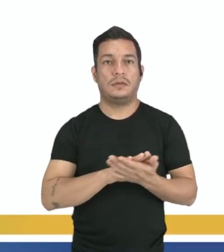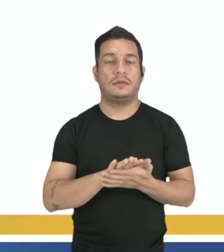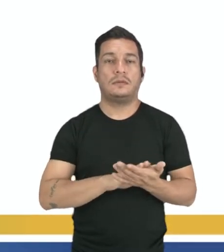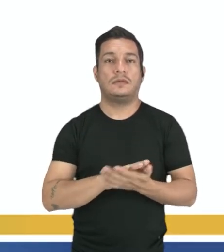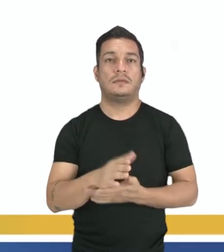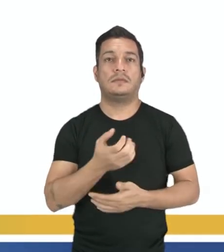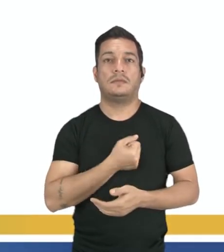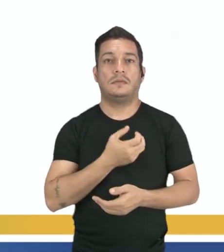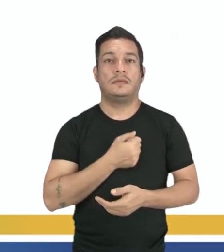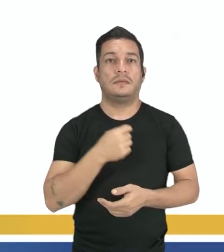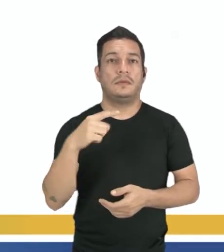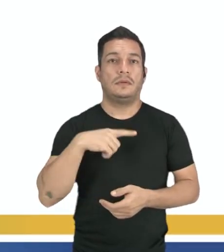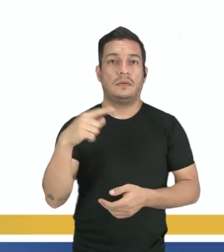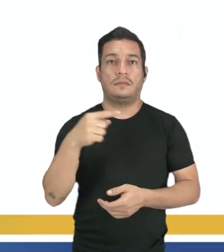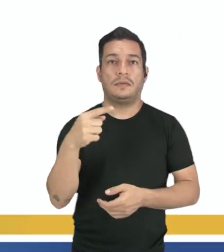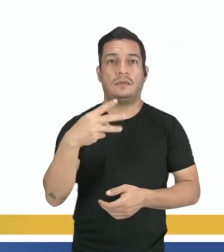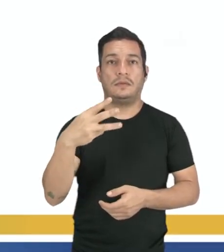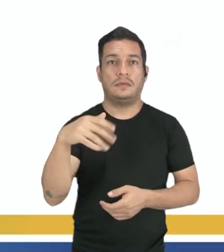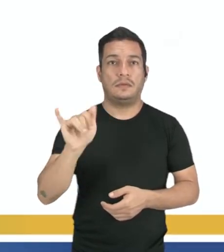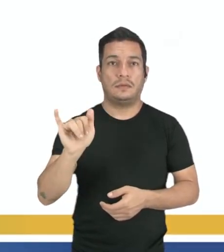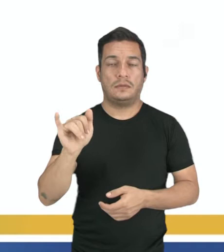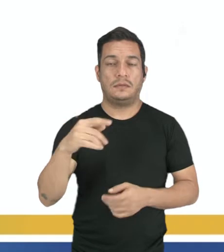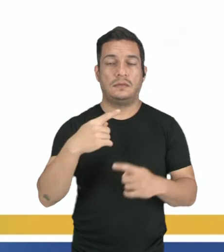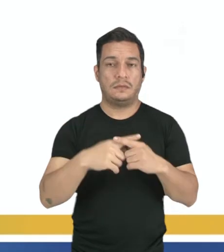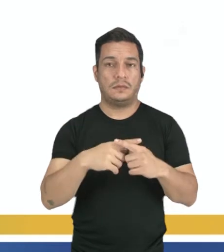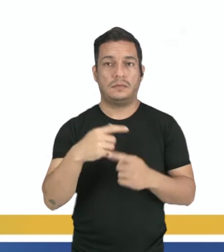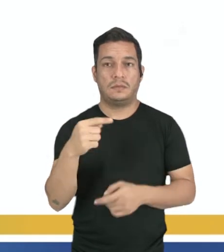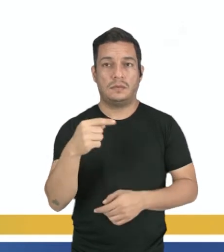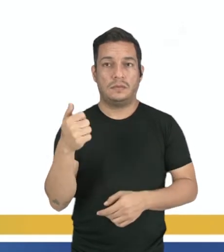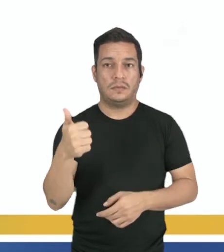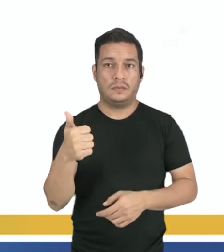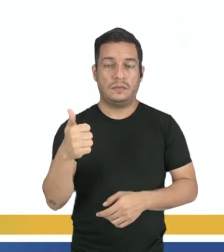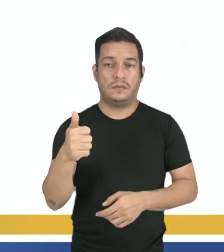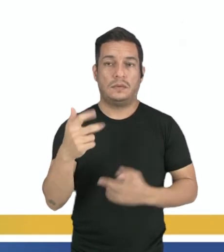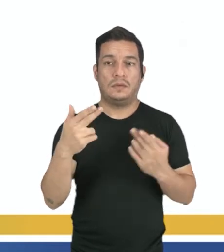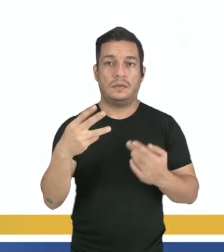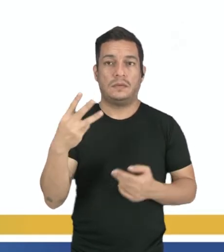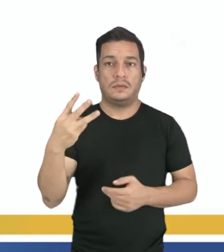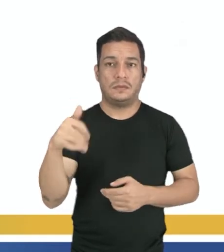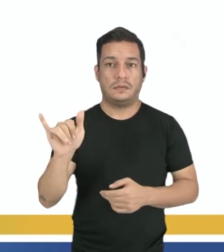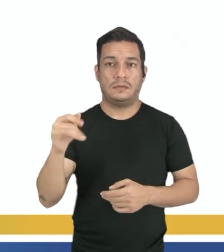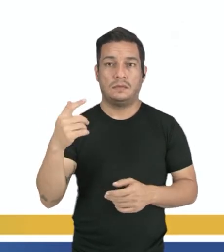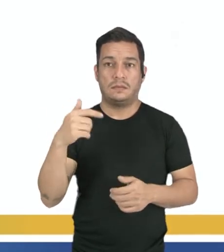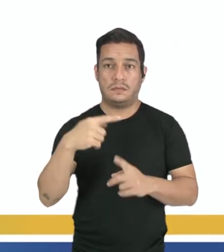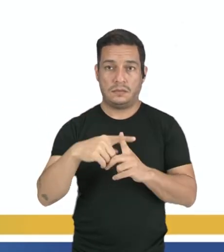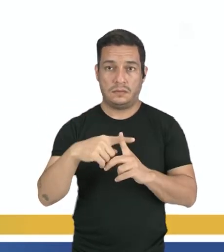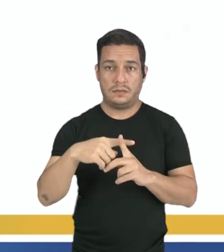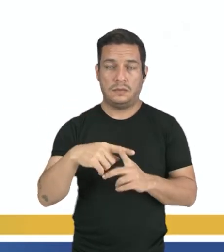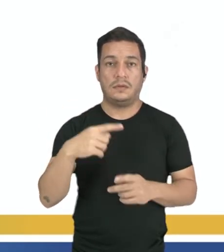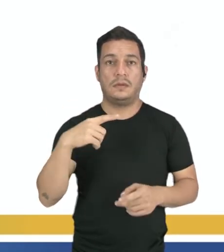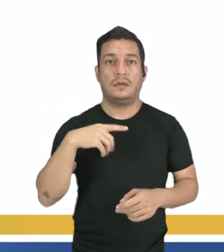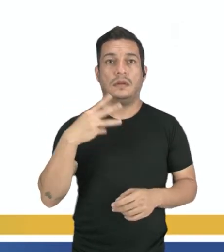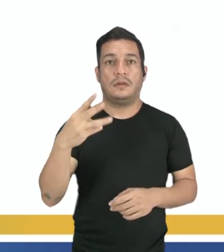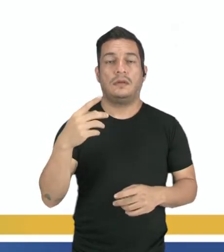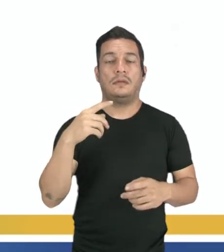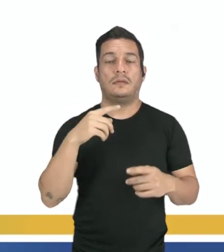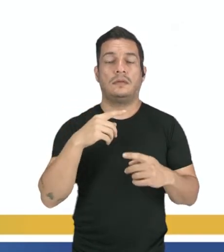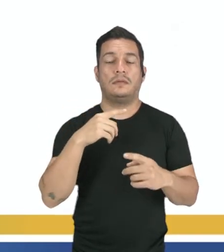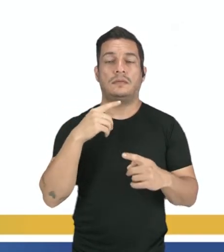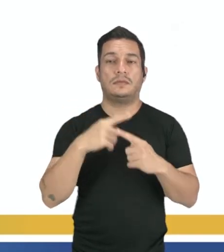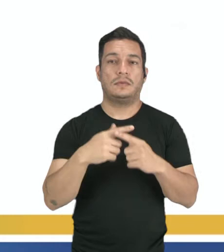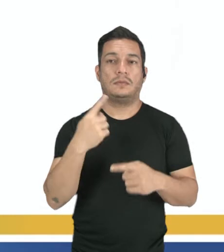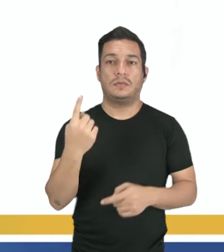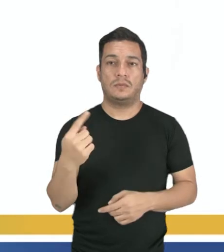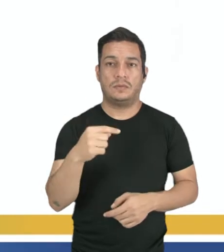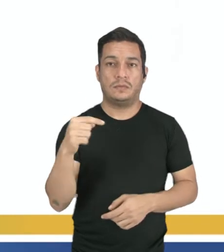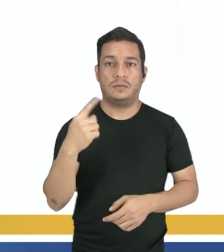Então, nós temos aí o menos 3y, quando multiplicado por menos 1, vai ser igual a 3y positivo, e o 3, quando multiplicado por menos 1, vai